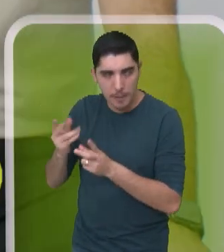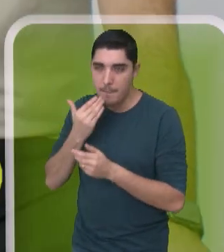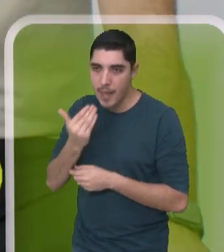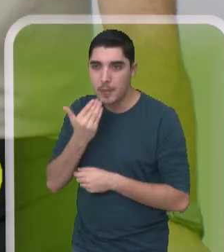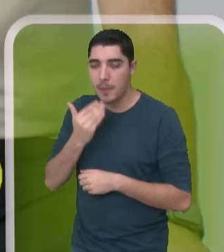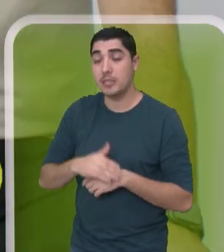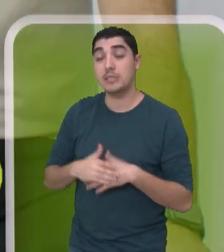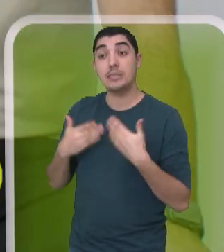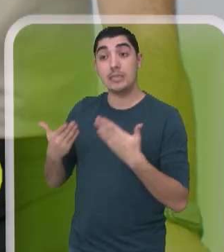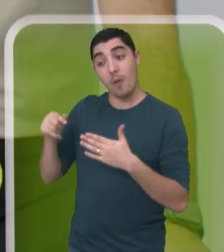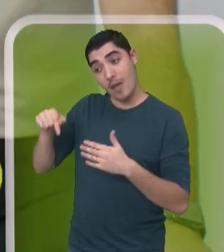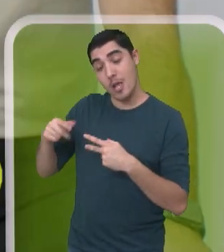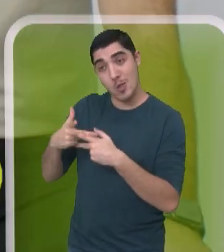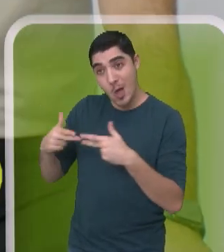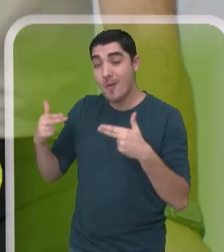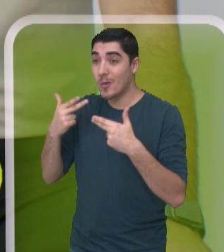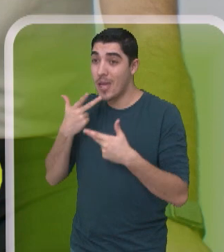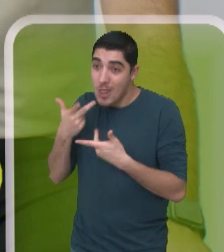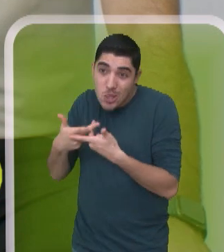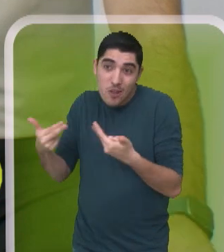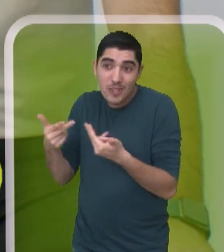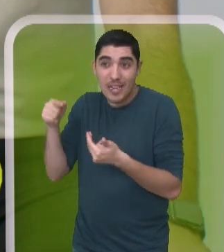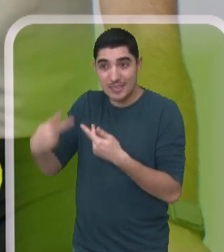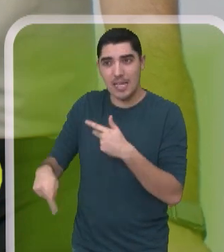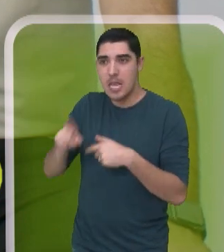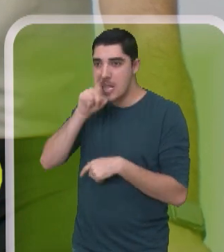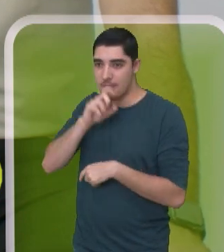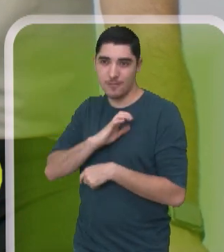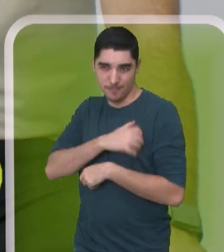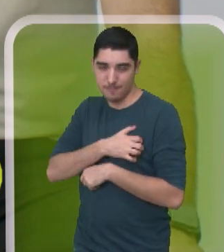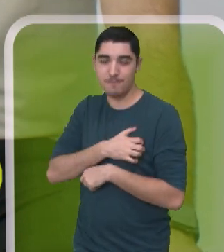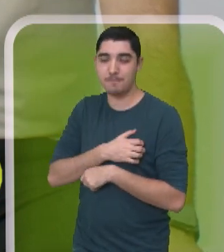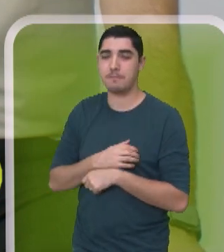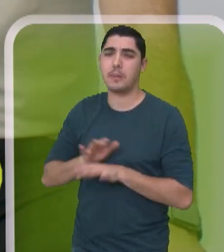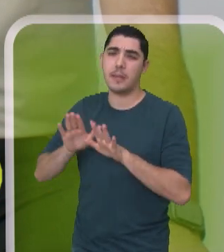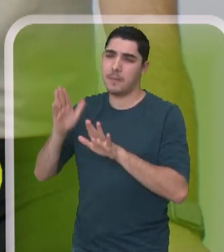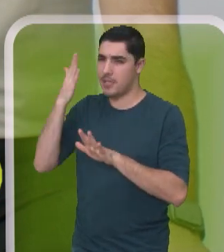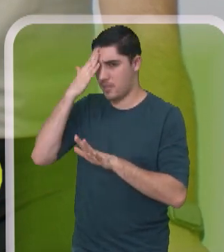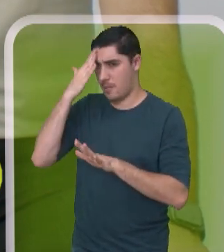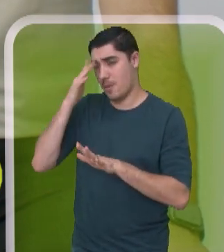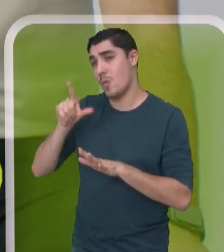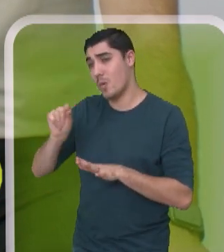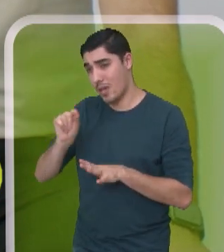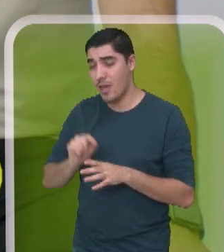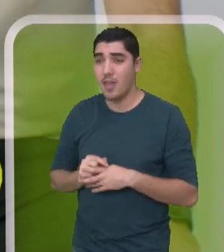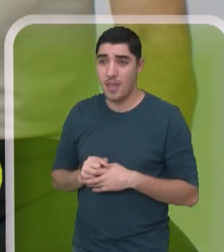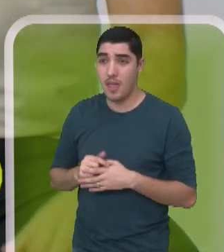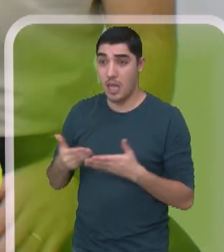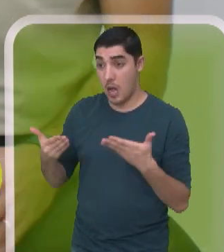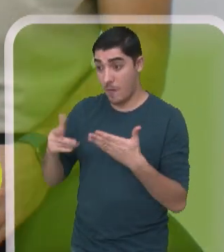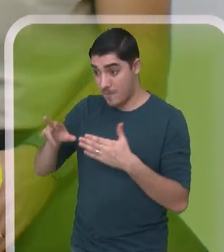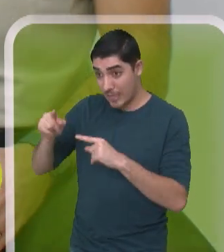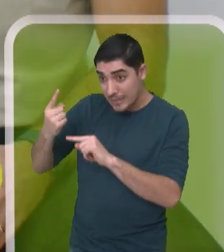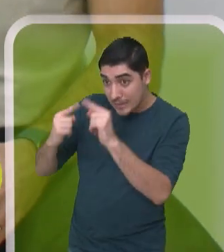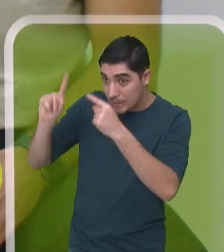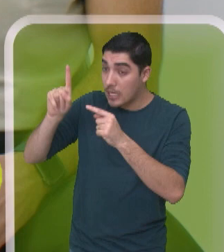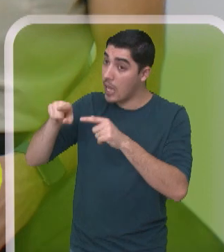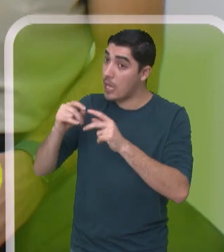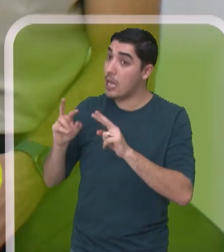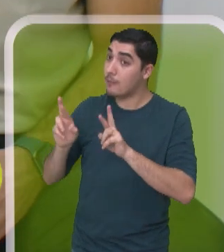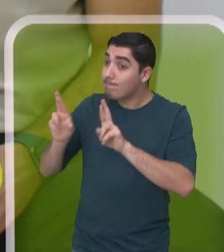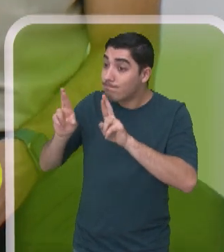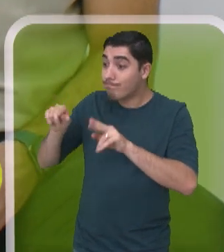ano, né, para a torcida do São José. Mas é claro que a gente sabe que o que vai alavancar isso é o time dentro de campo, é